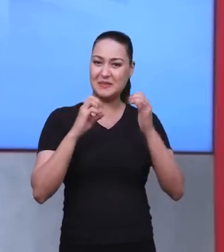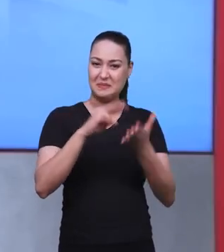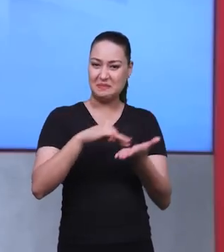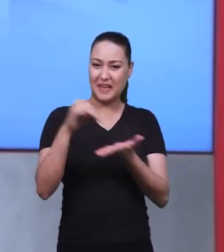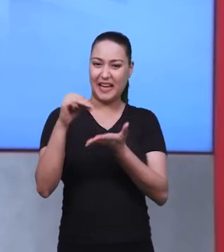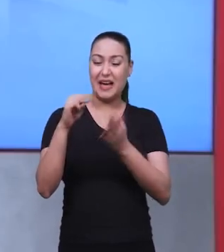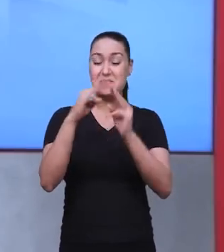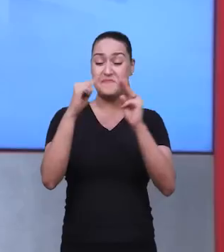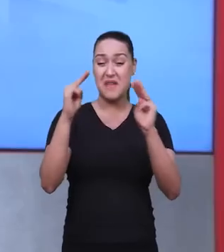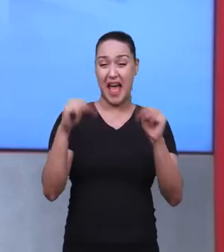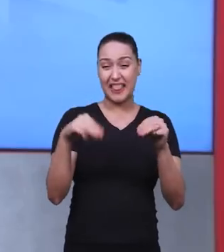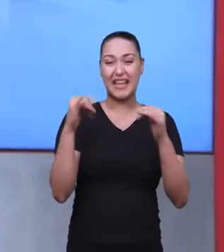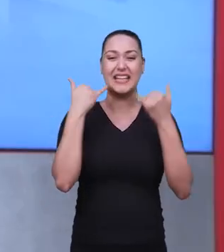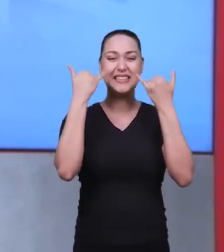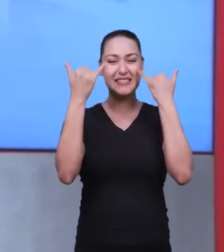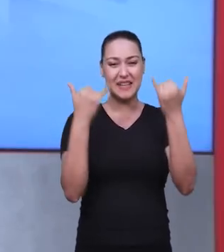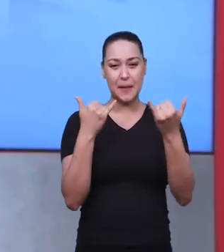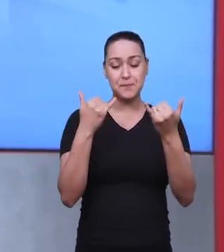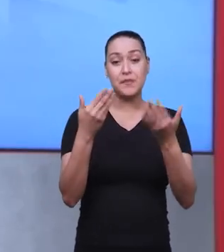para